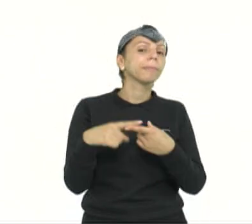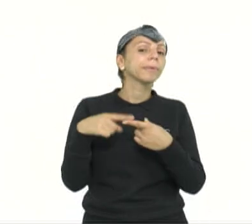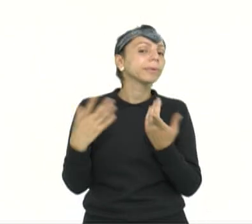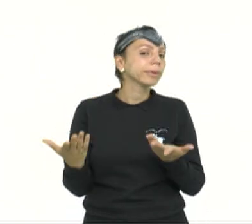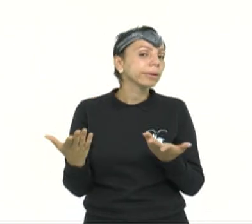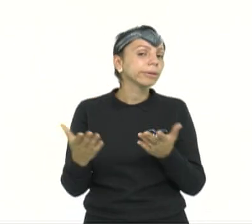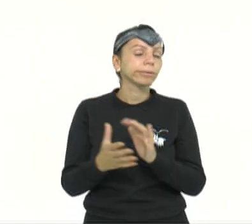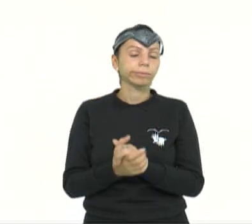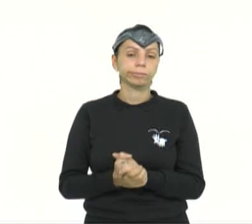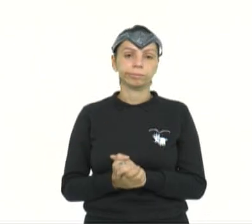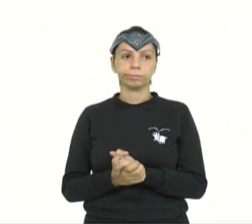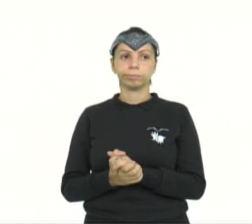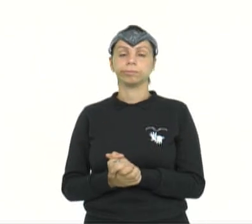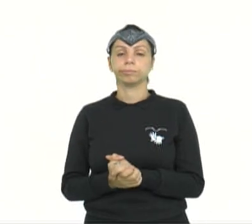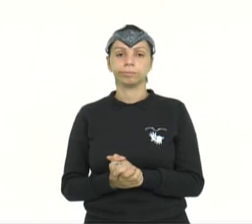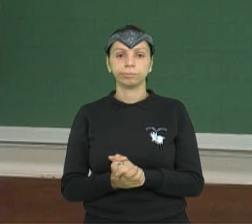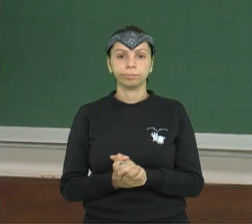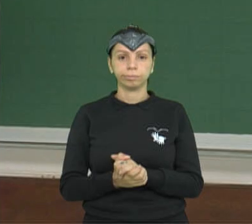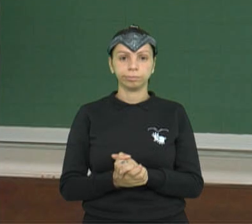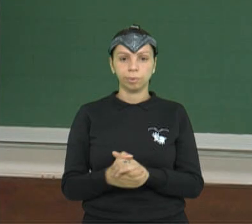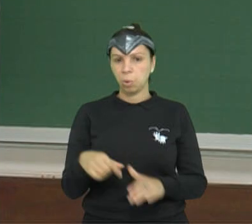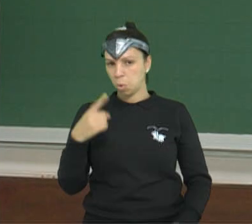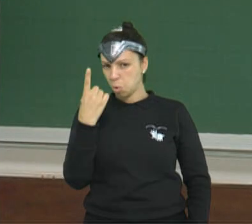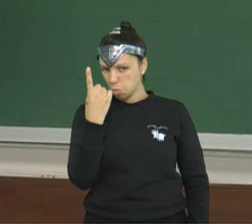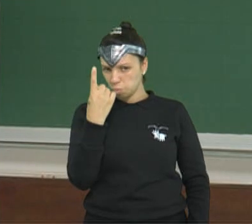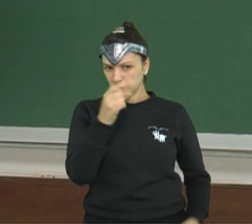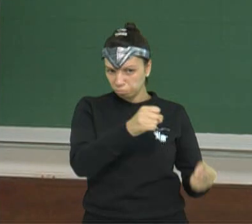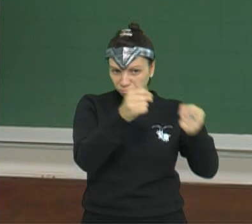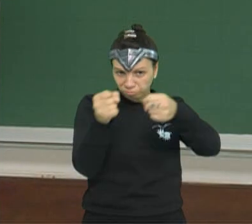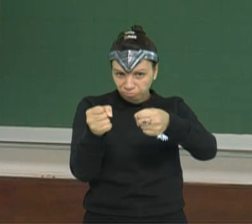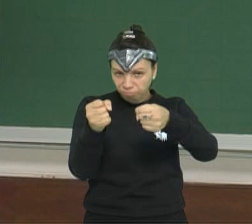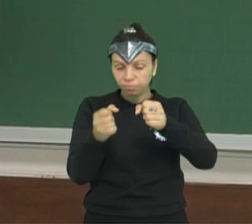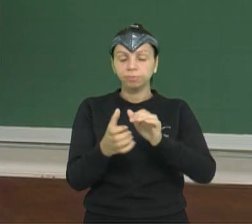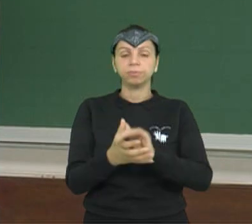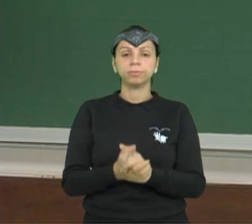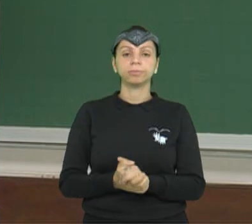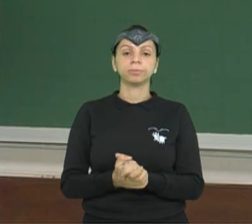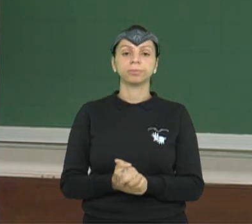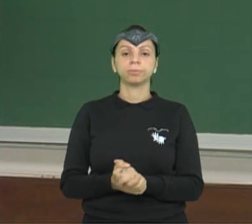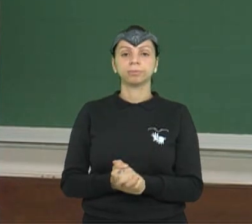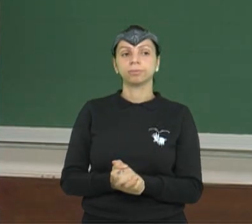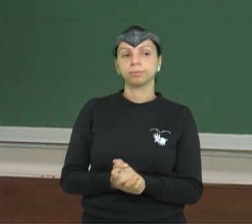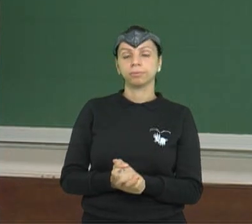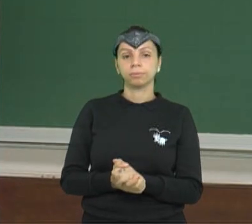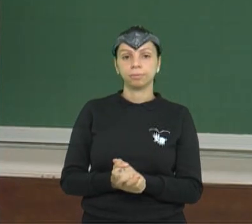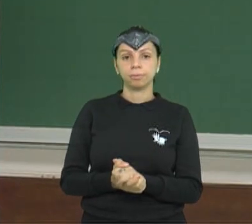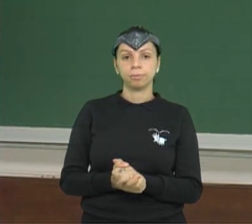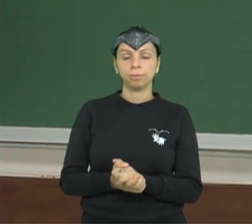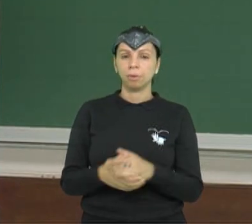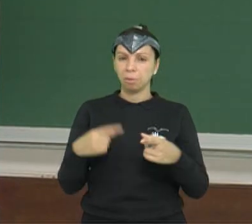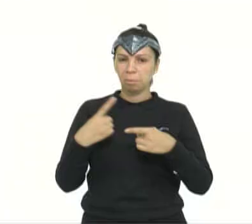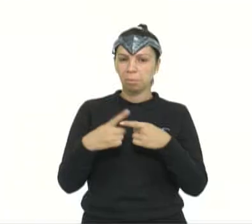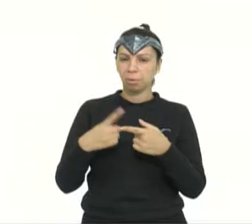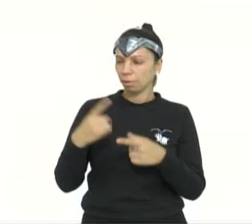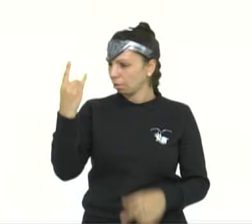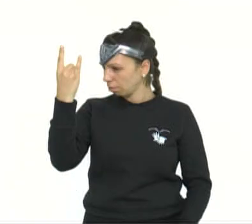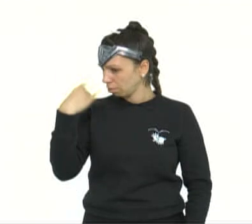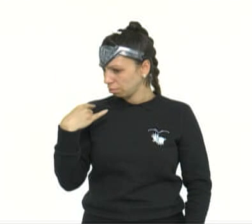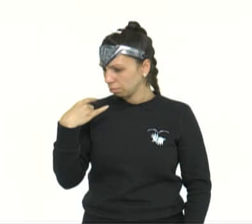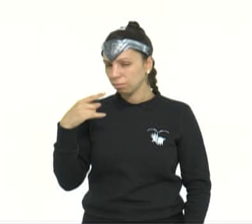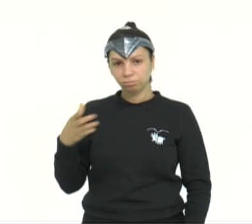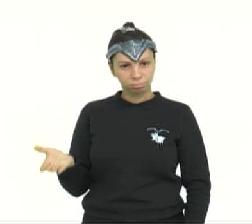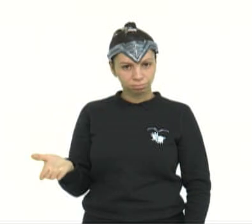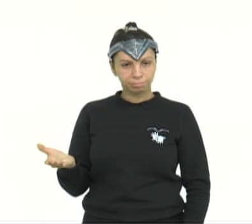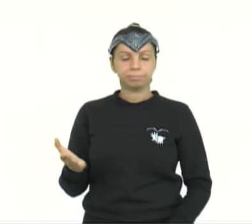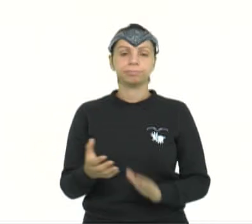one superpower? Ele só tem um poder? Because he is blind? Porque ele é cego? Because he